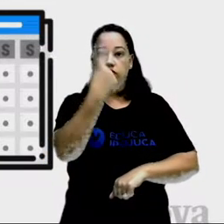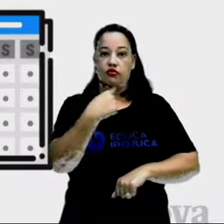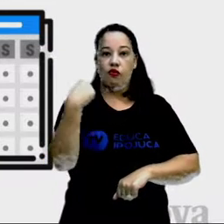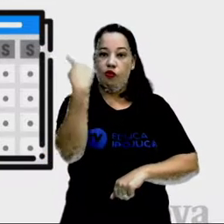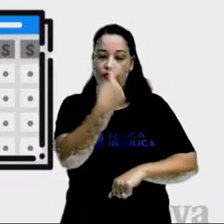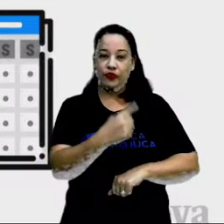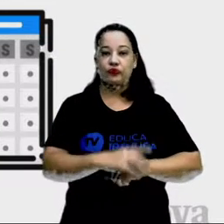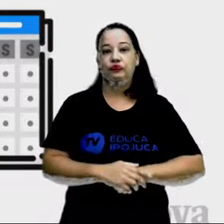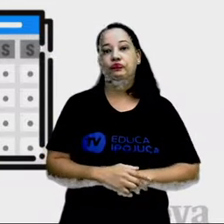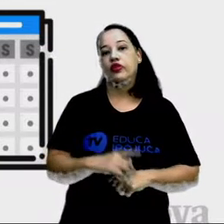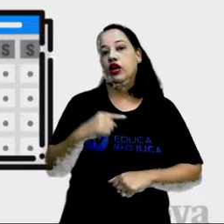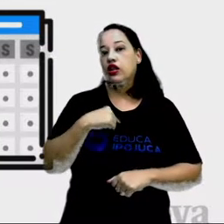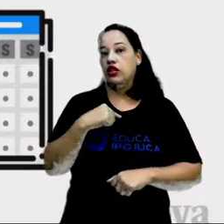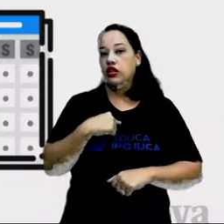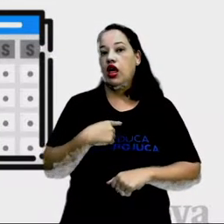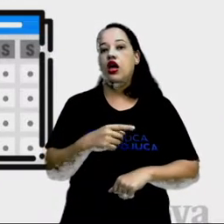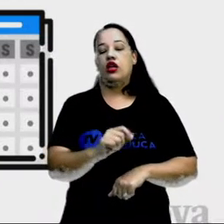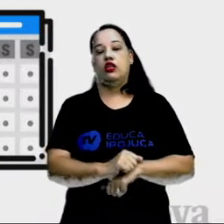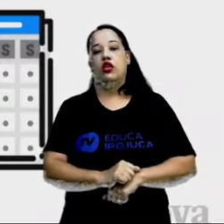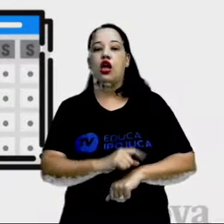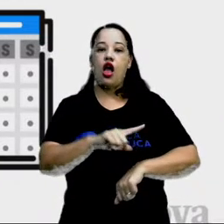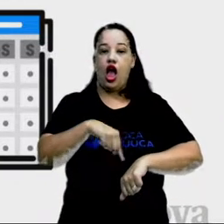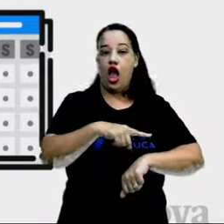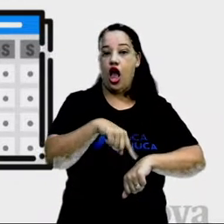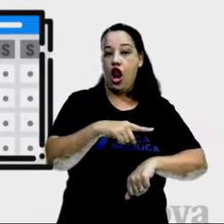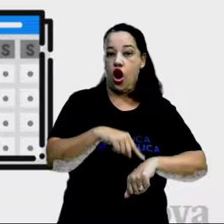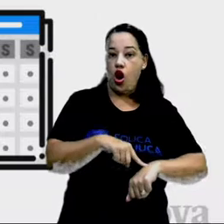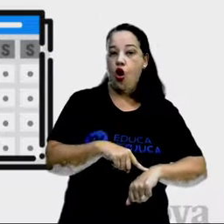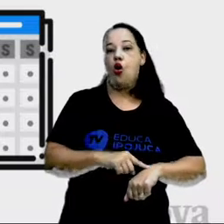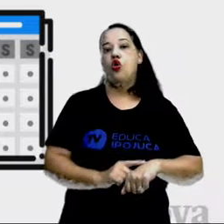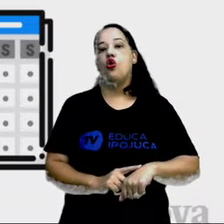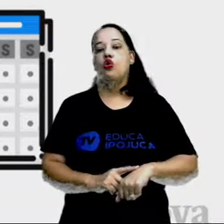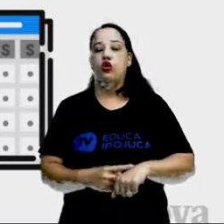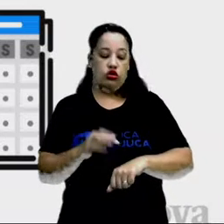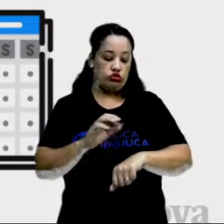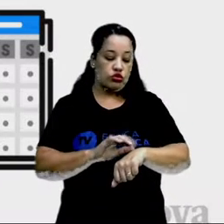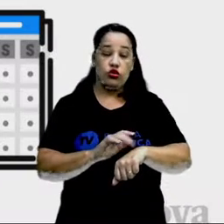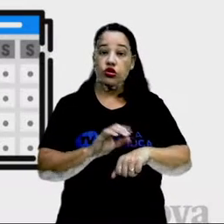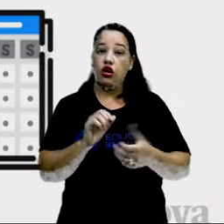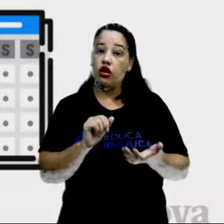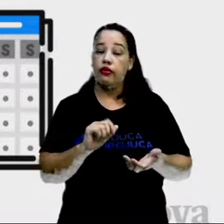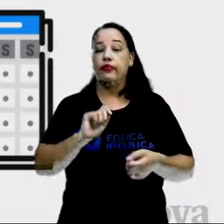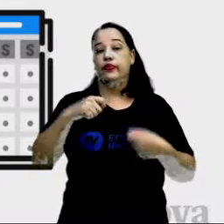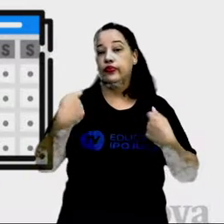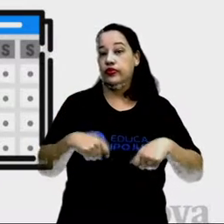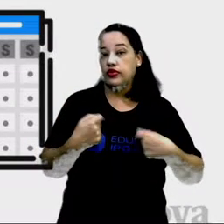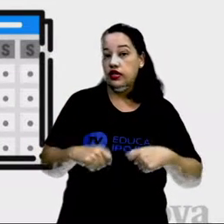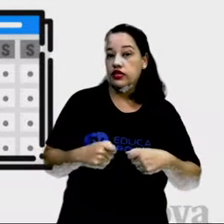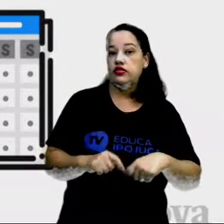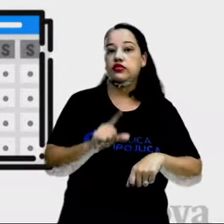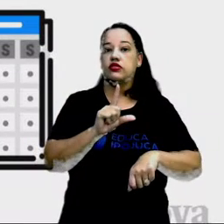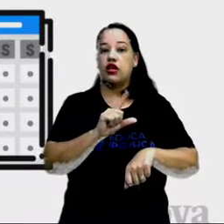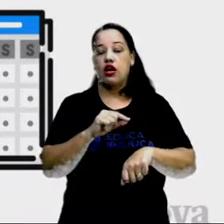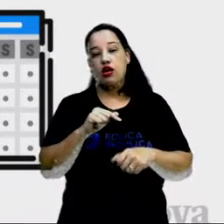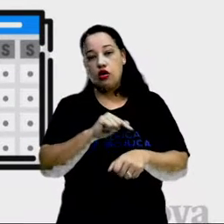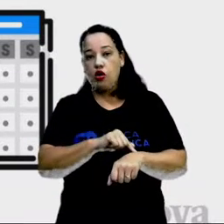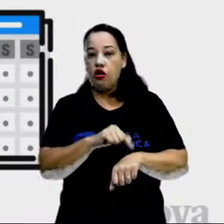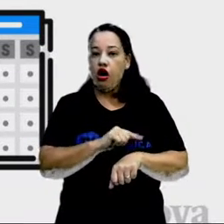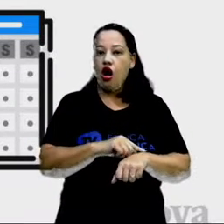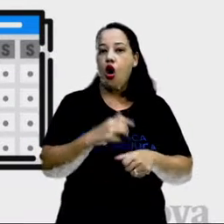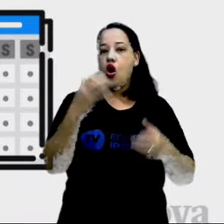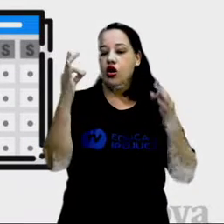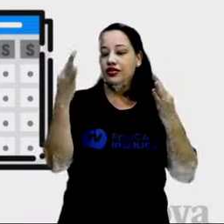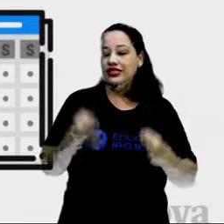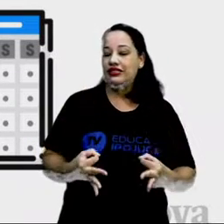o relógio despertador que podemos programar para determinado horário, nos alertar diante do que temos a fazer naquela